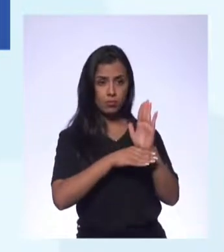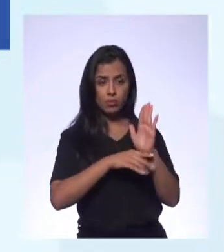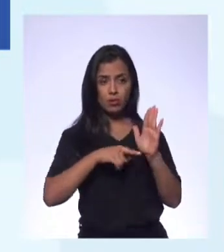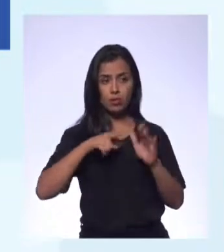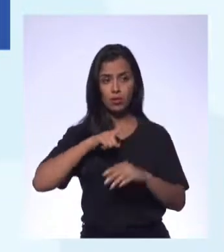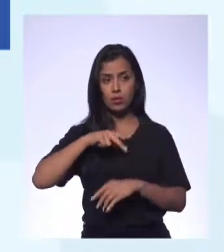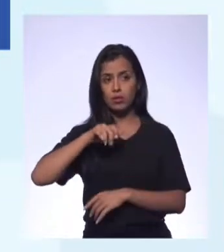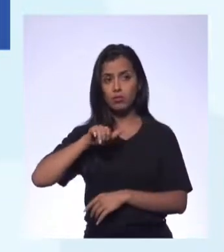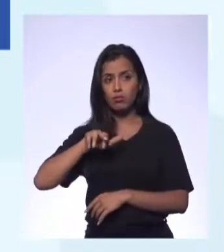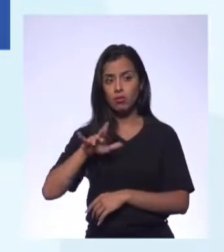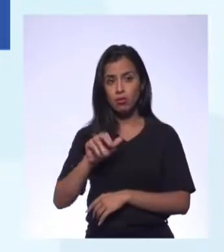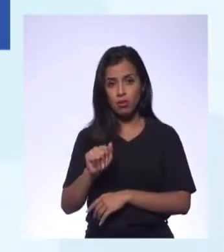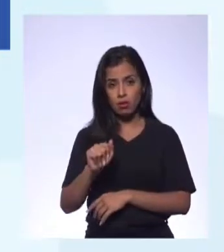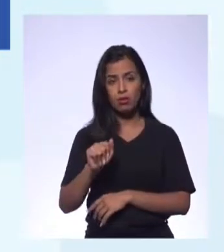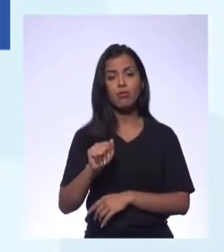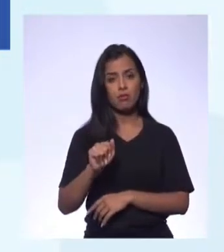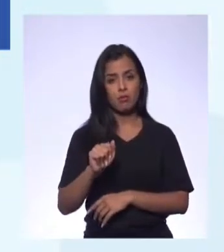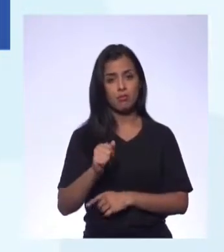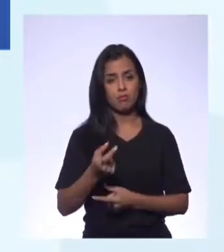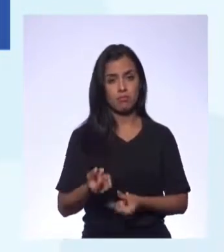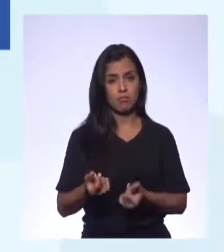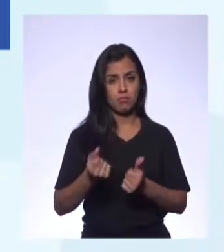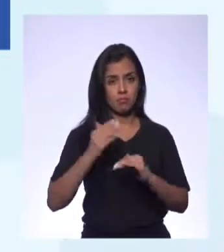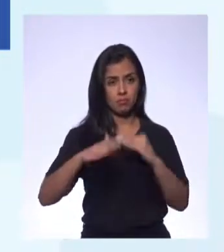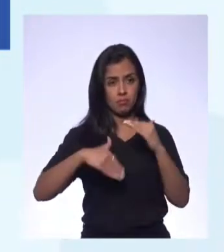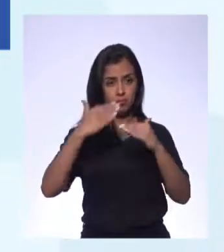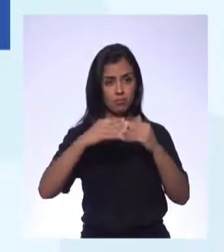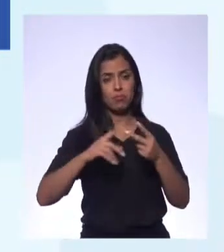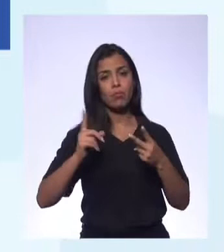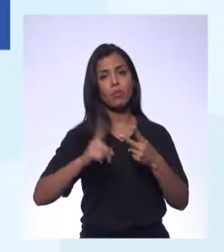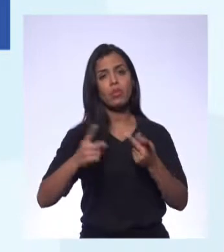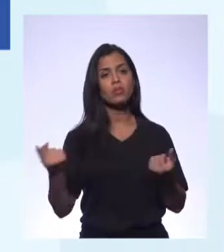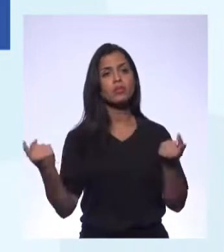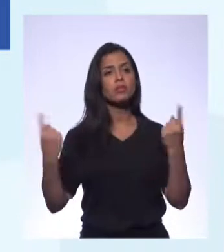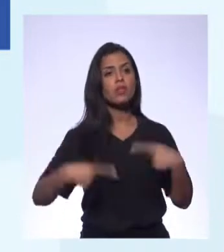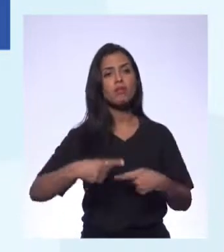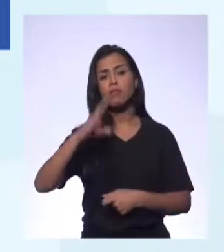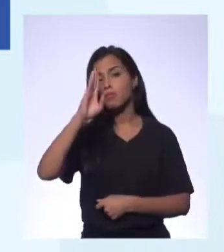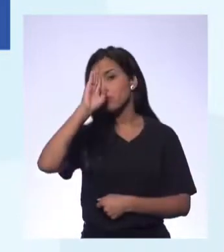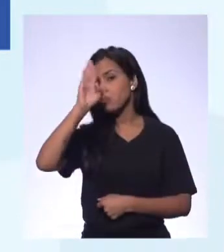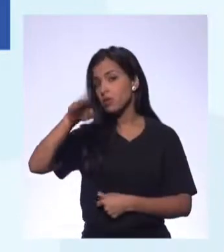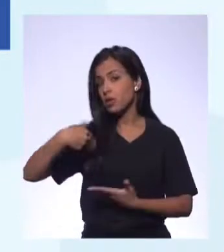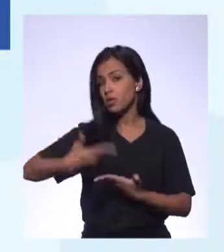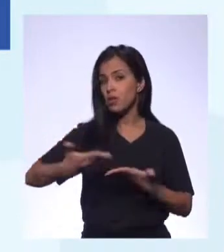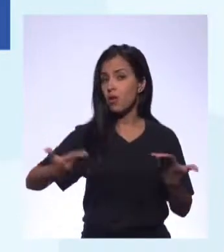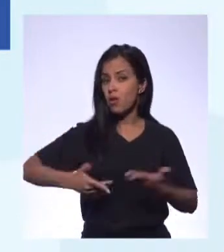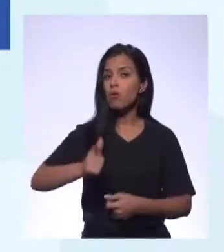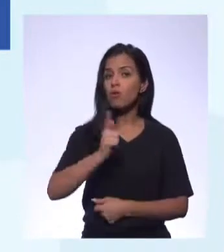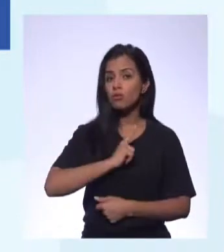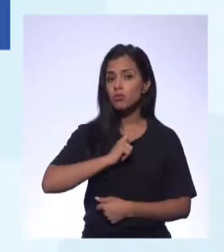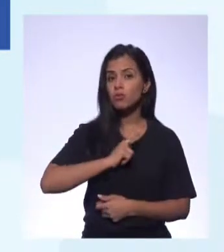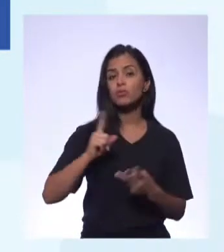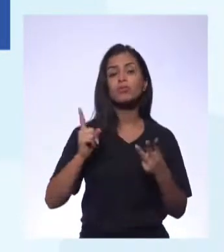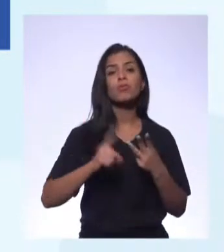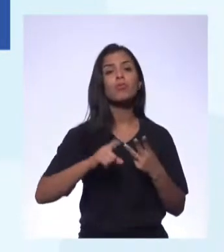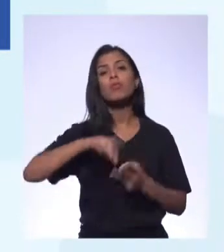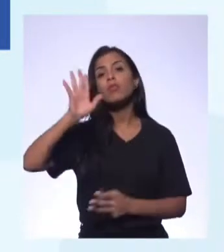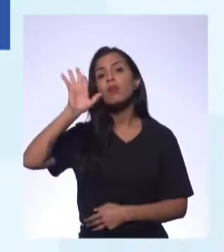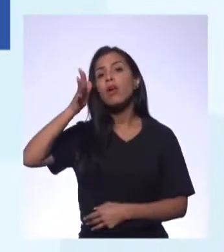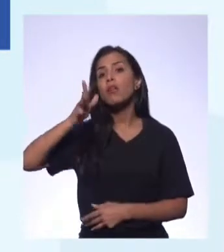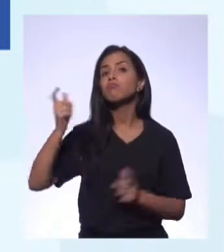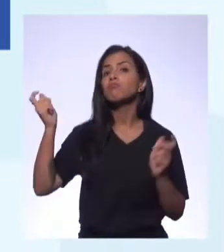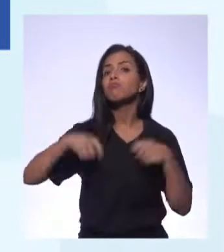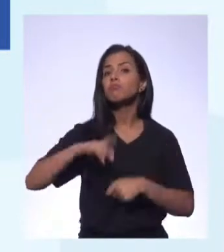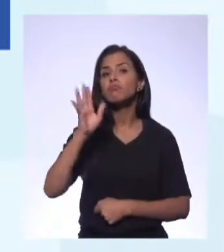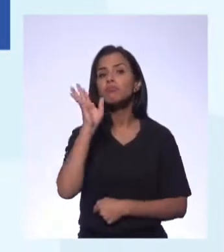está adotando para o crescimento econômico. Quais são os desafios que a Nigéria ainda enfrenta e quais são as possíveis soluções